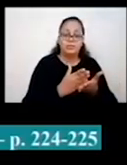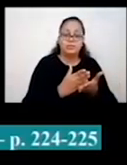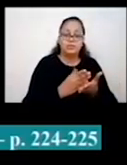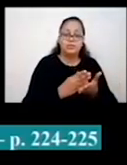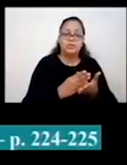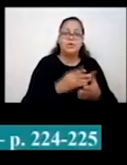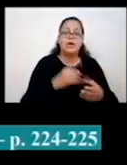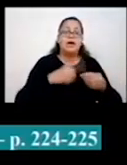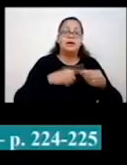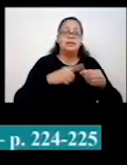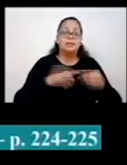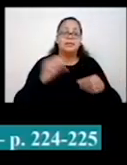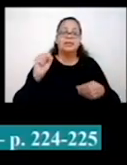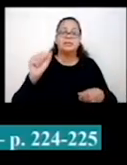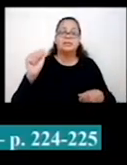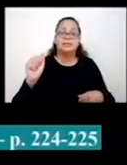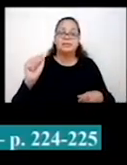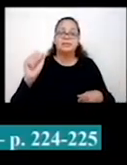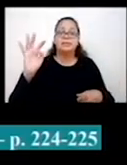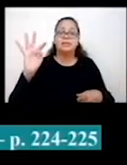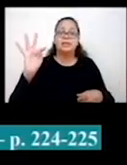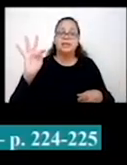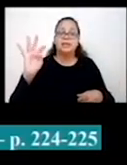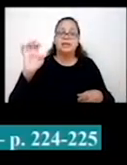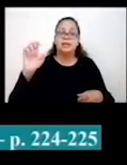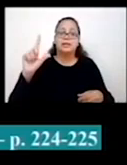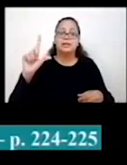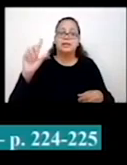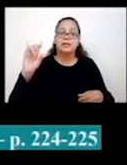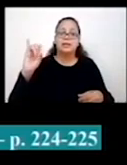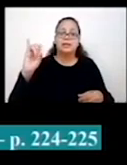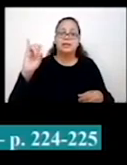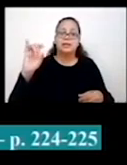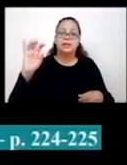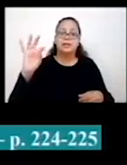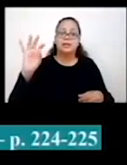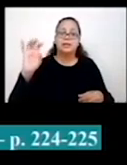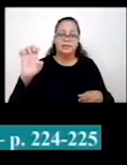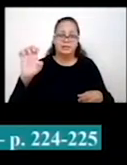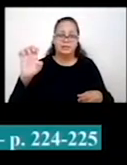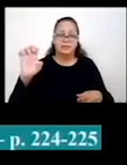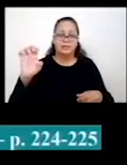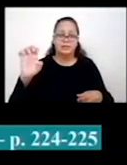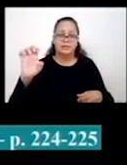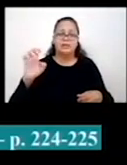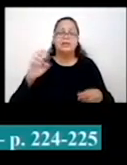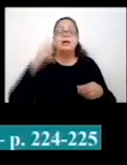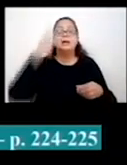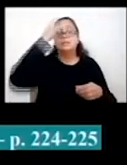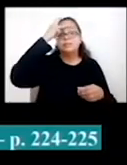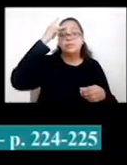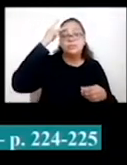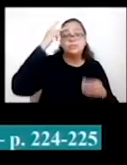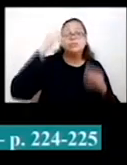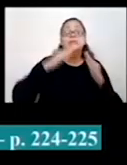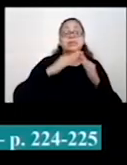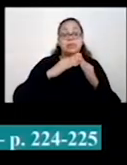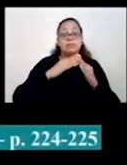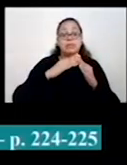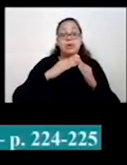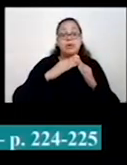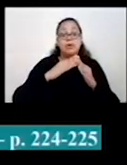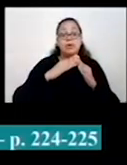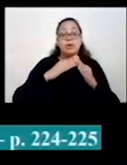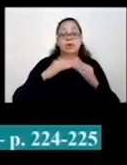são chamadas de cidades satélites. Atualmente, 90% da população do Distrito Federal reside nessas cidades. Nós temos aqui